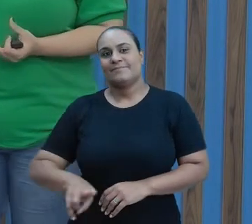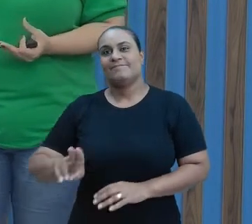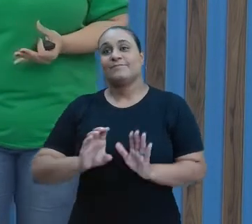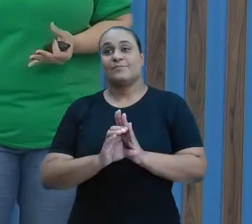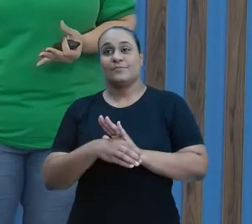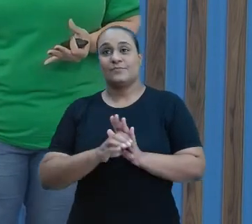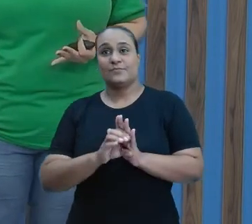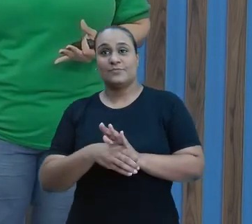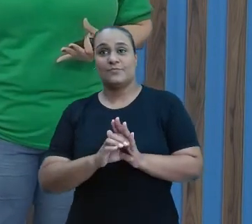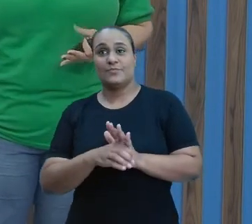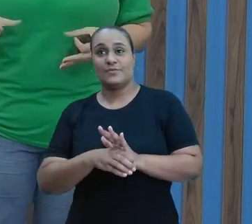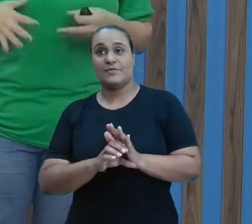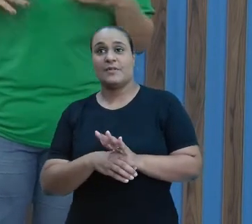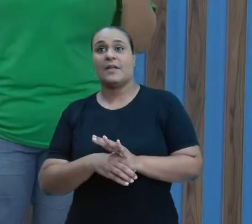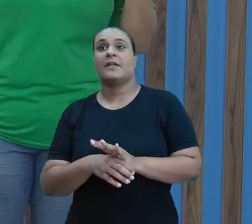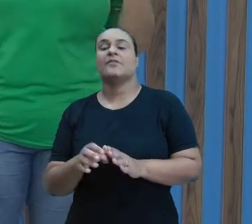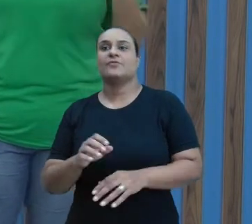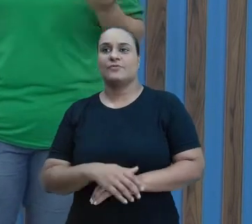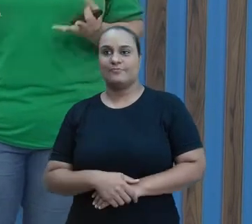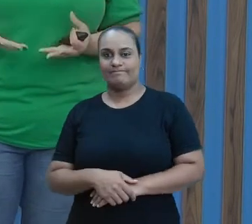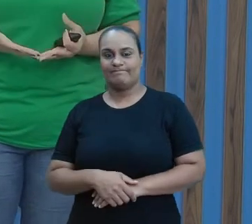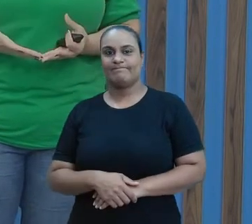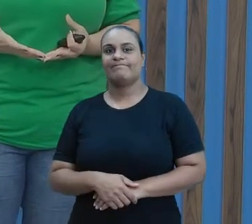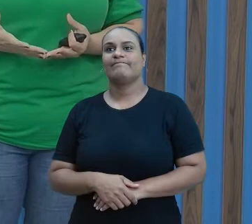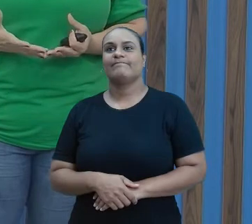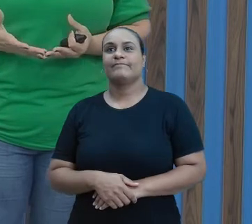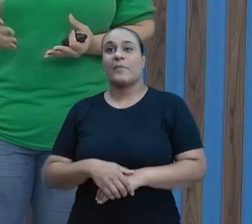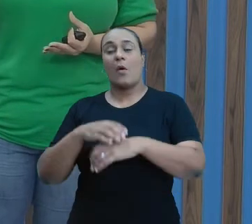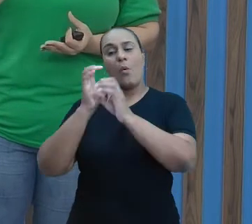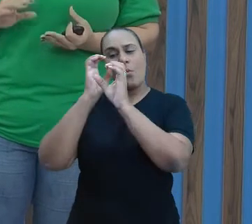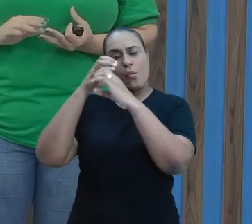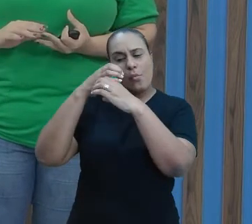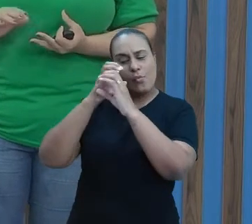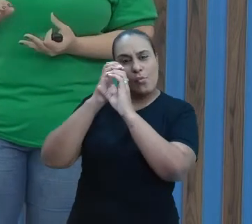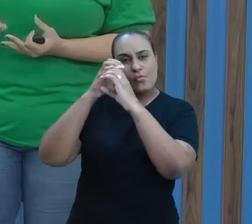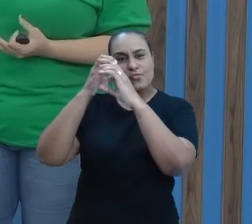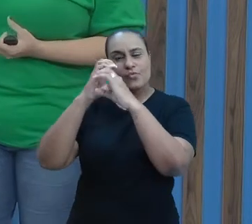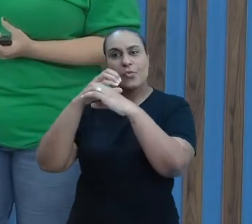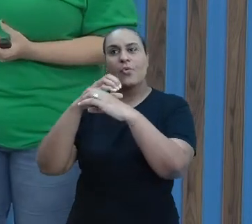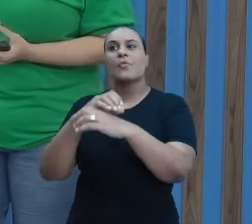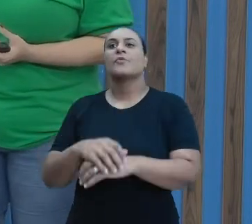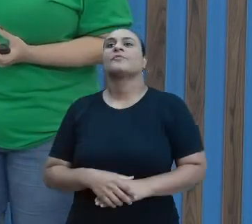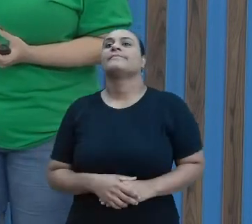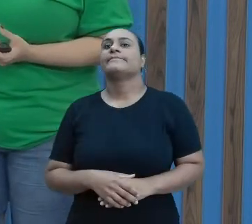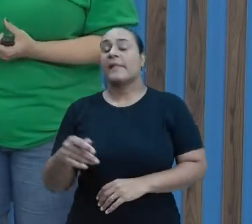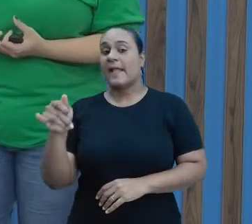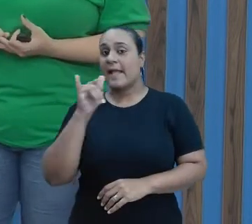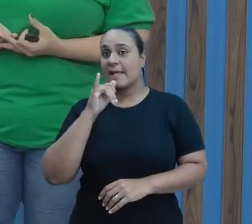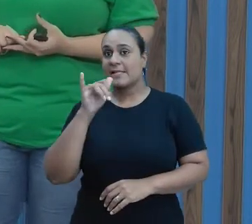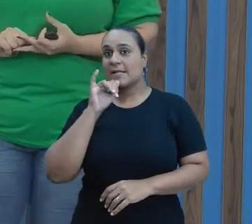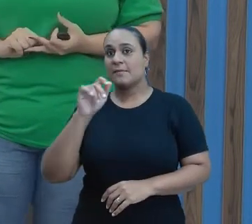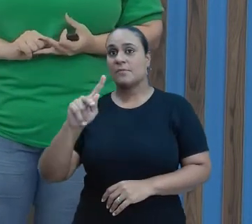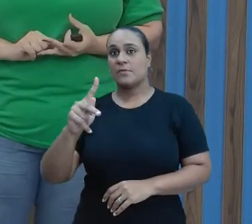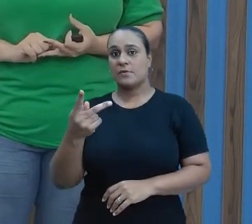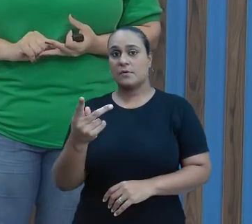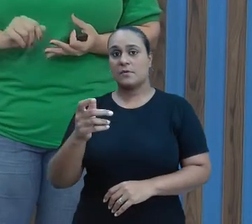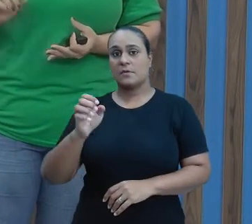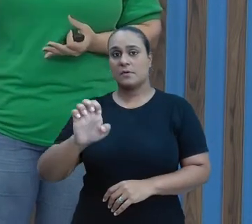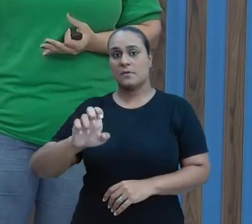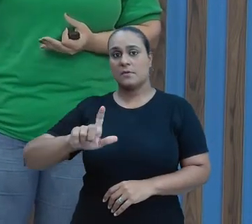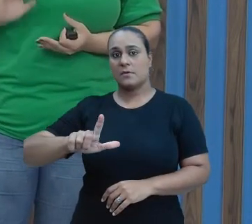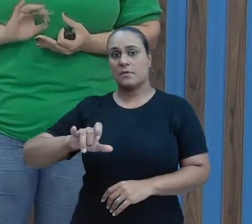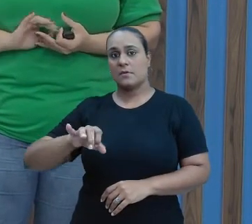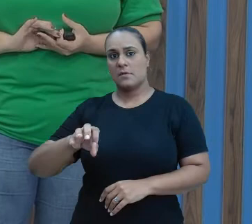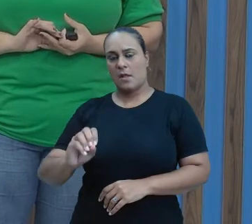conceitos astronômicos ou mitológicos. No caso do hélio, né? O hélio ele